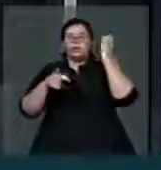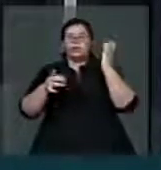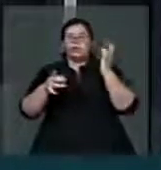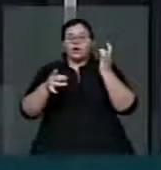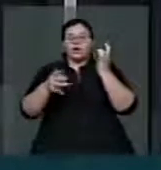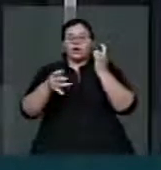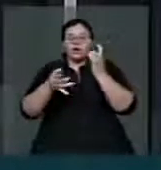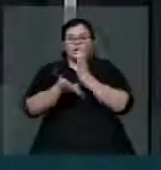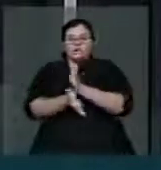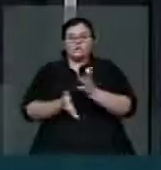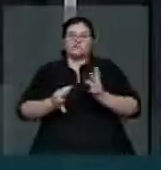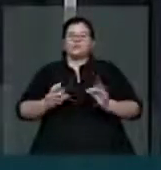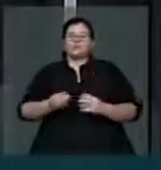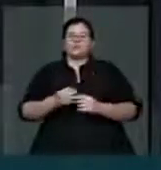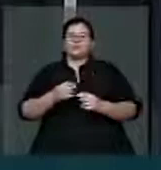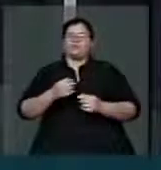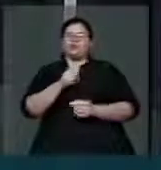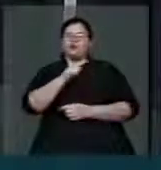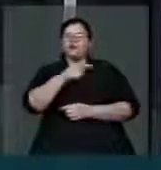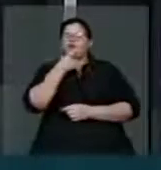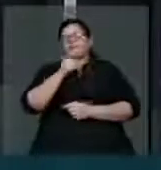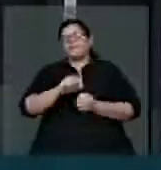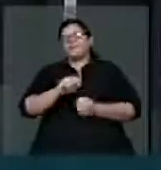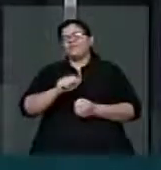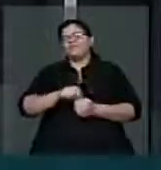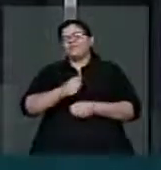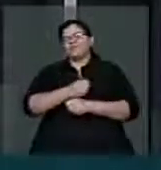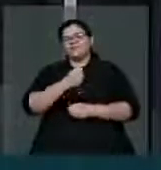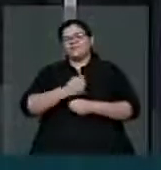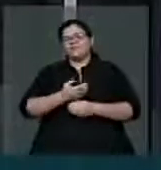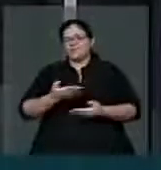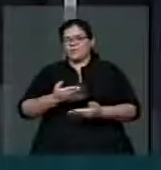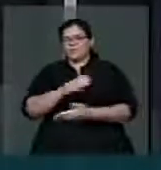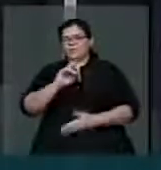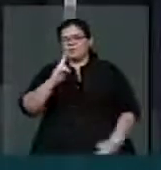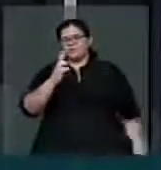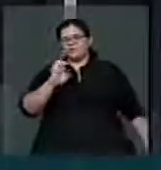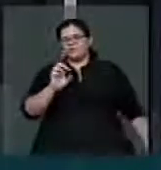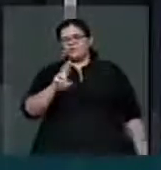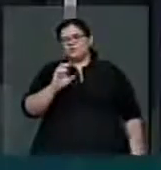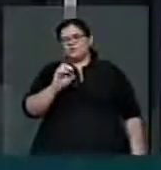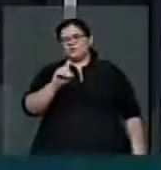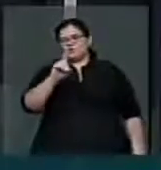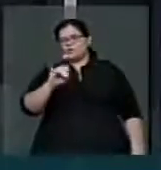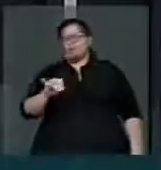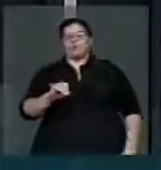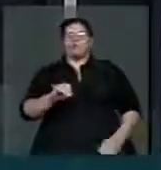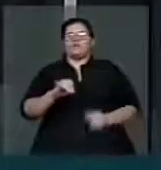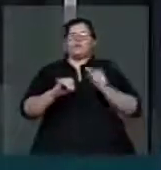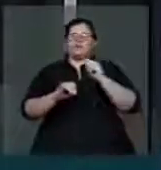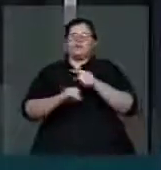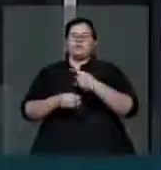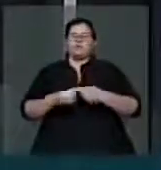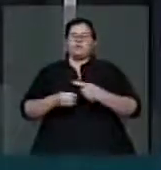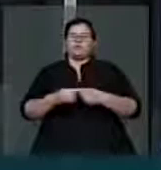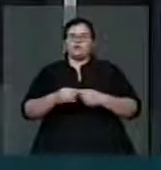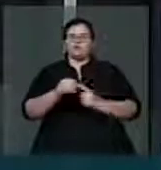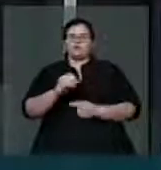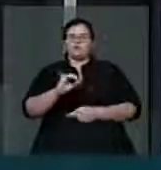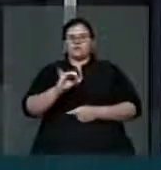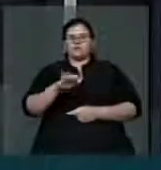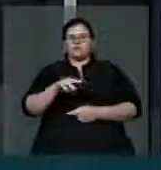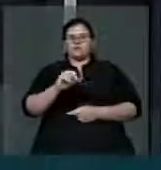coube a ele comandar isso. E hoje ele é considerado um herói da independência do Timor-Leste e mártir das Nações